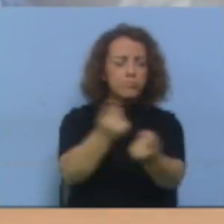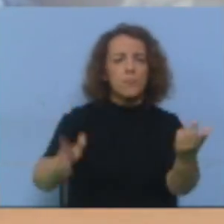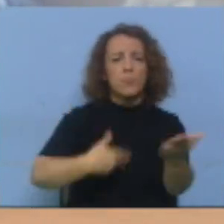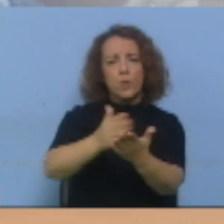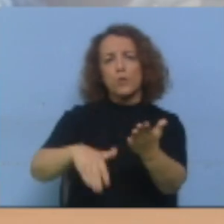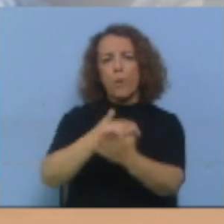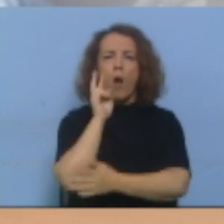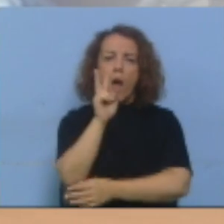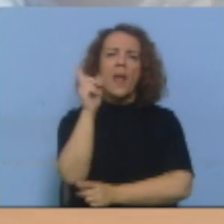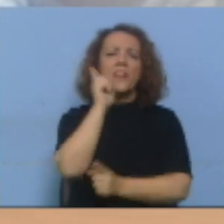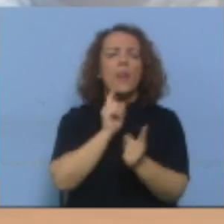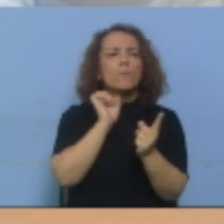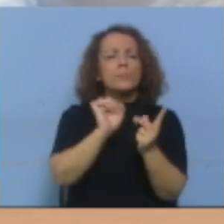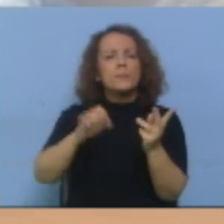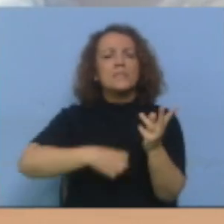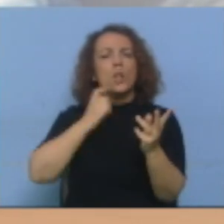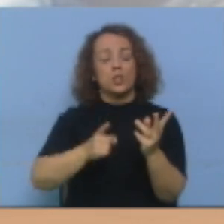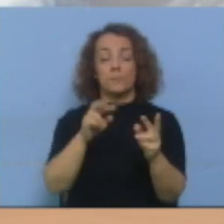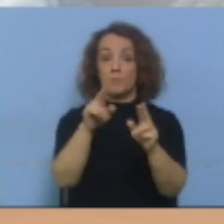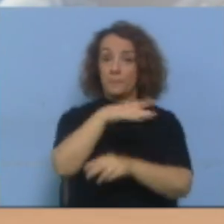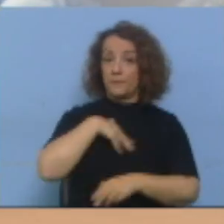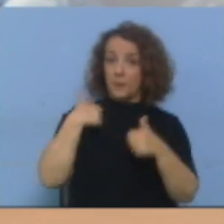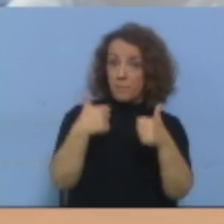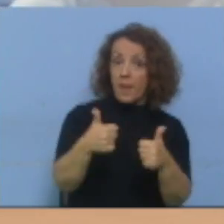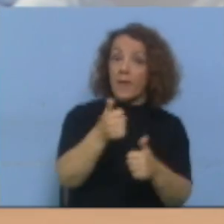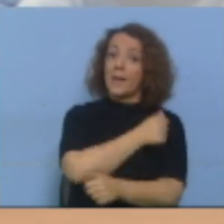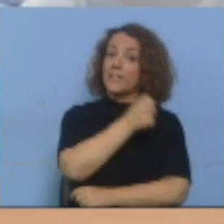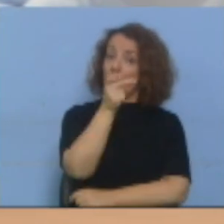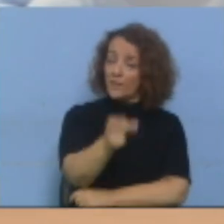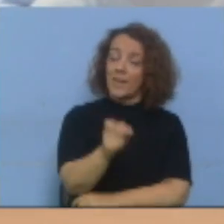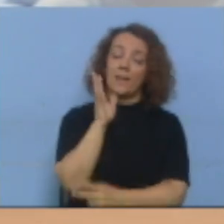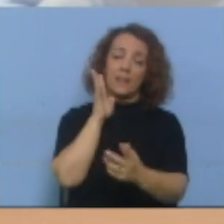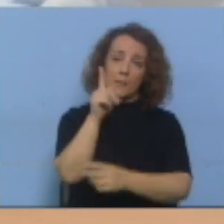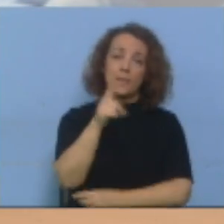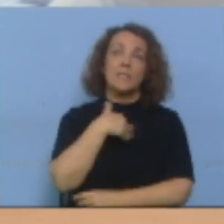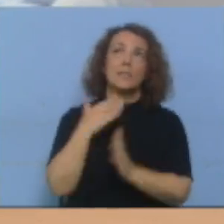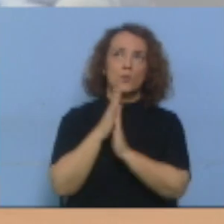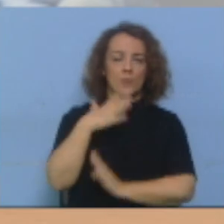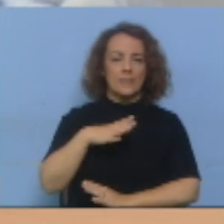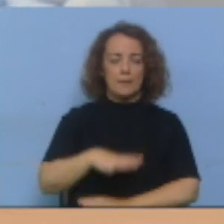cada um destes dias. Fique bem, fique em casa. Até amanhã, se Deus quiser.